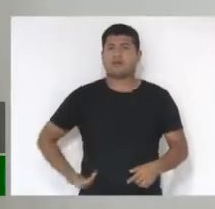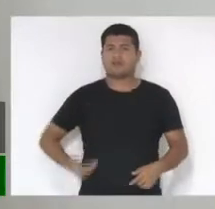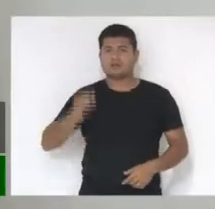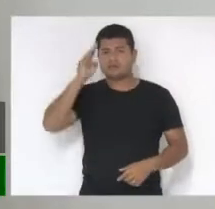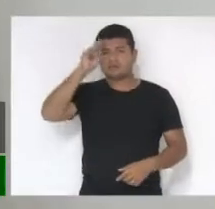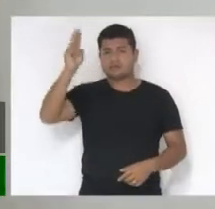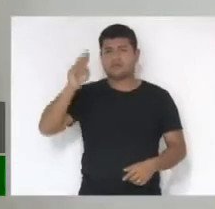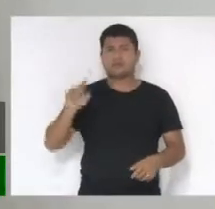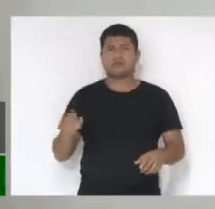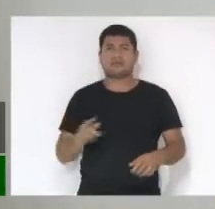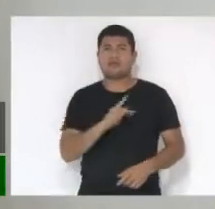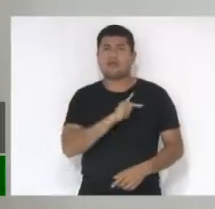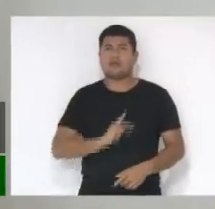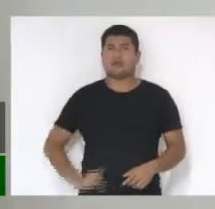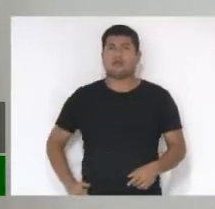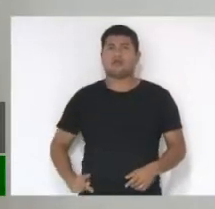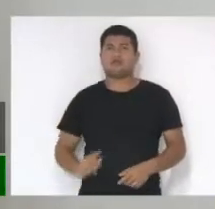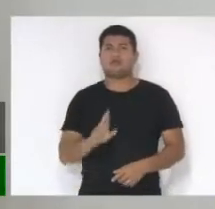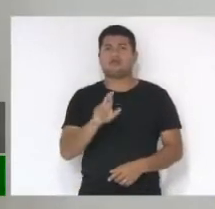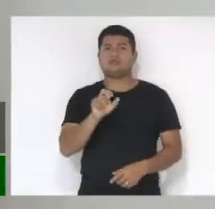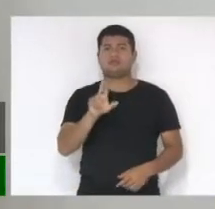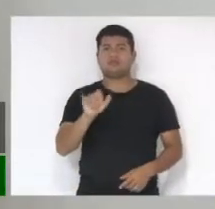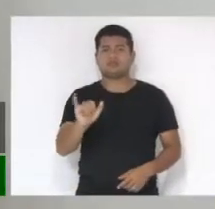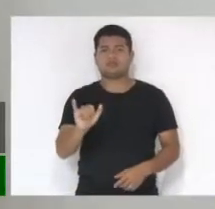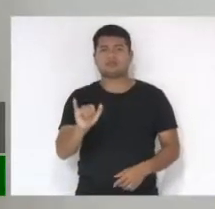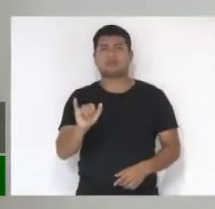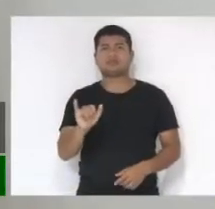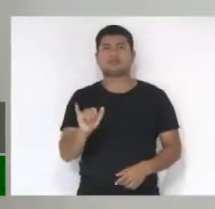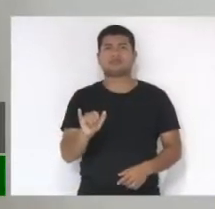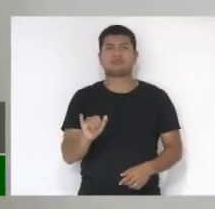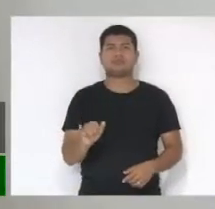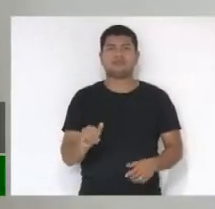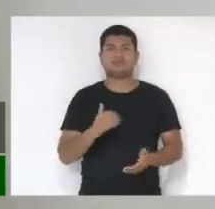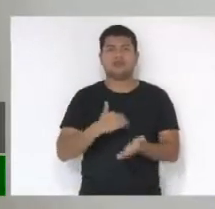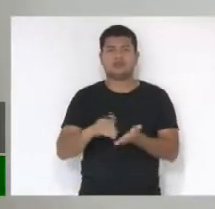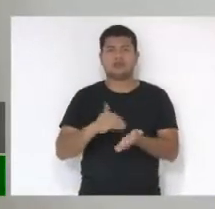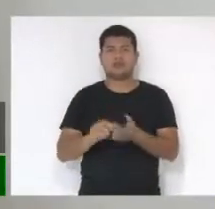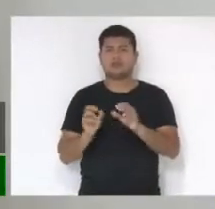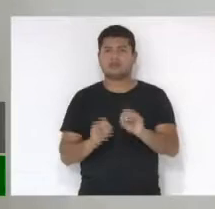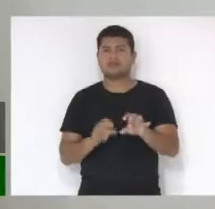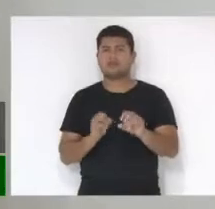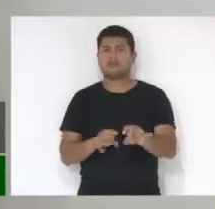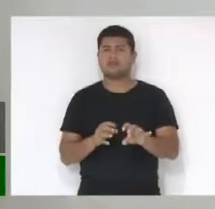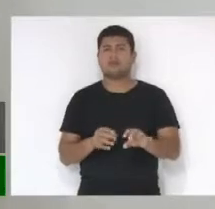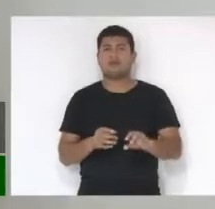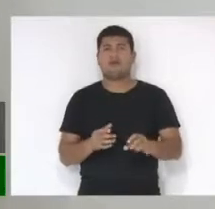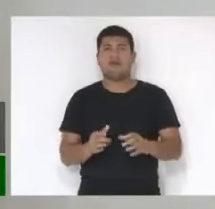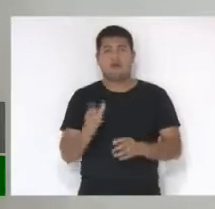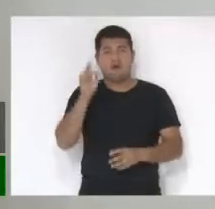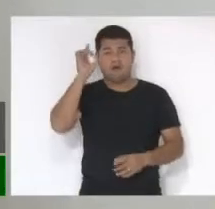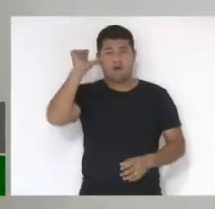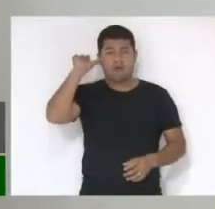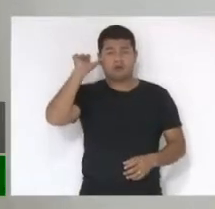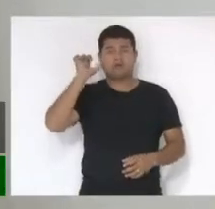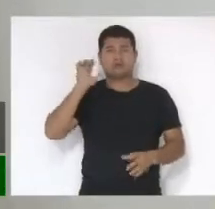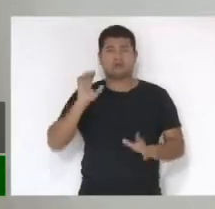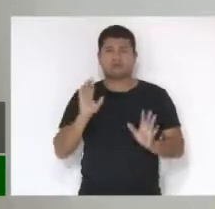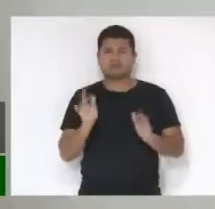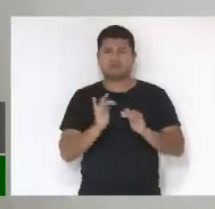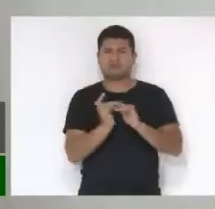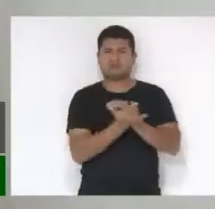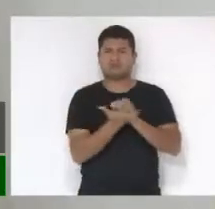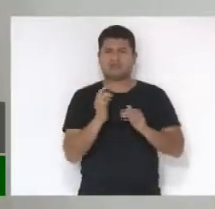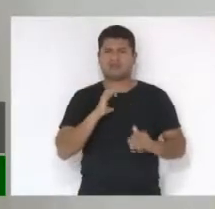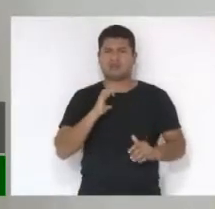o presidente Rui Godinho, assim como o secretário de Educação, que ontem fizeram uma ação, inclusive está nas redes sociais, uma ação